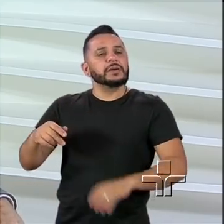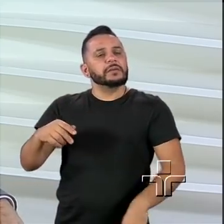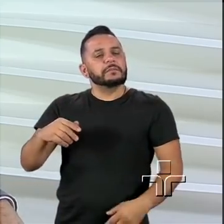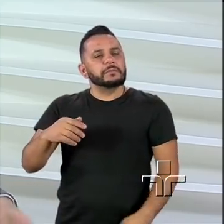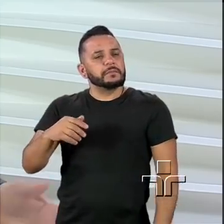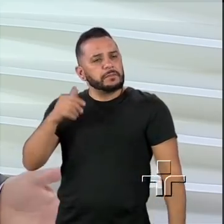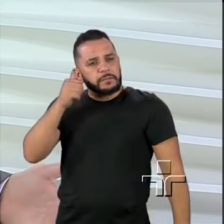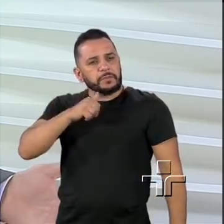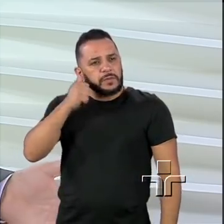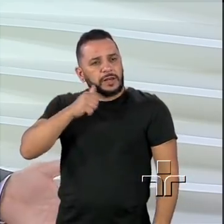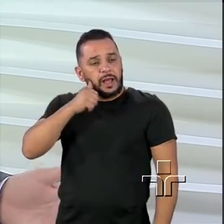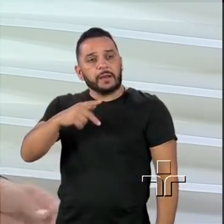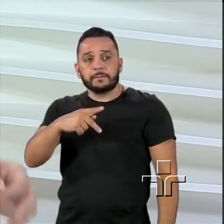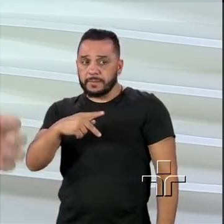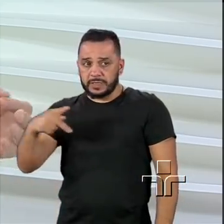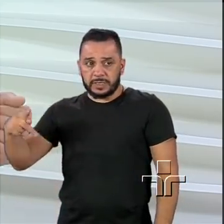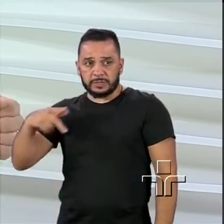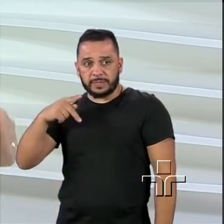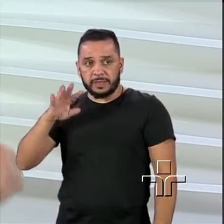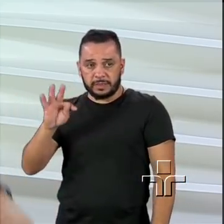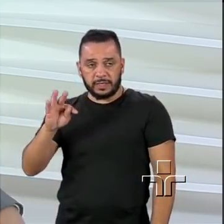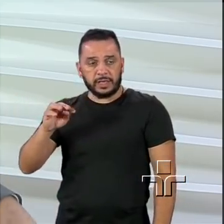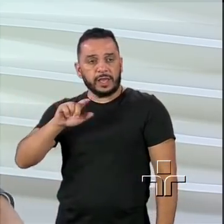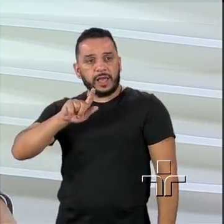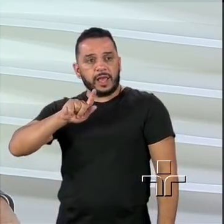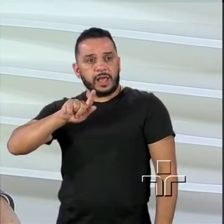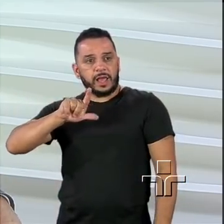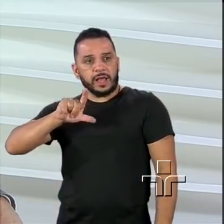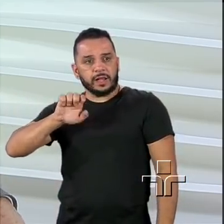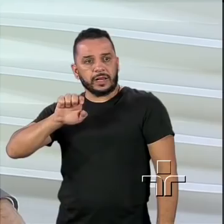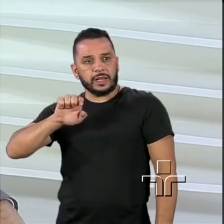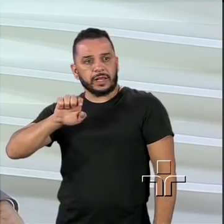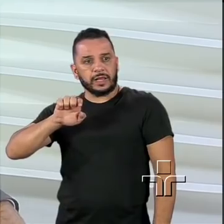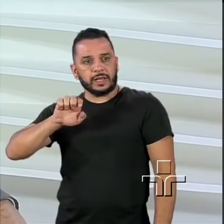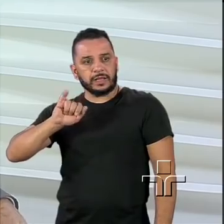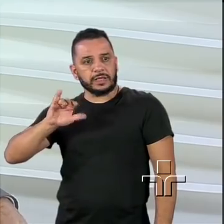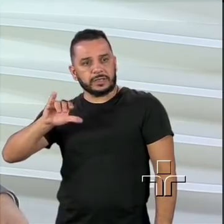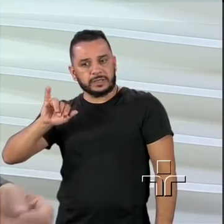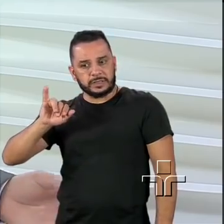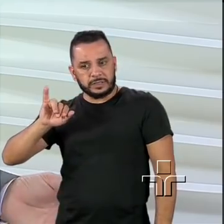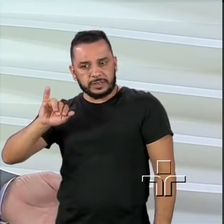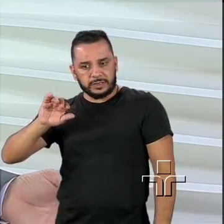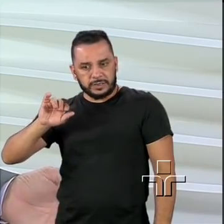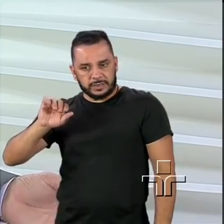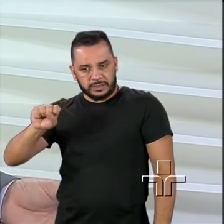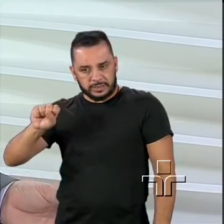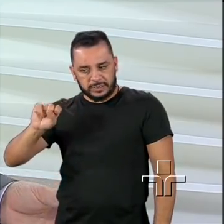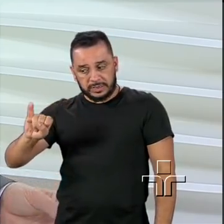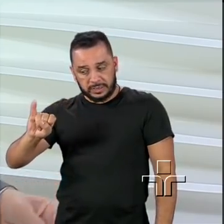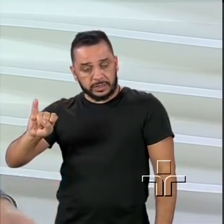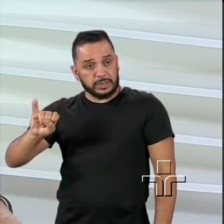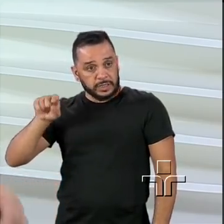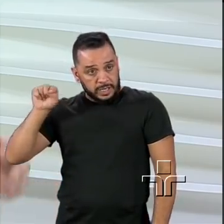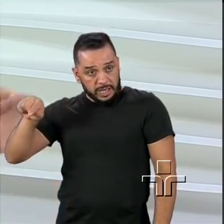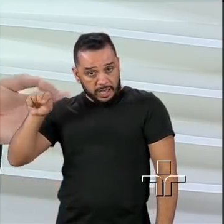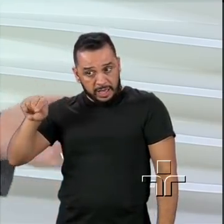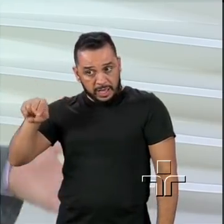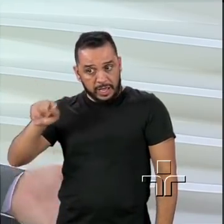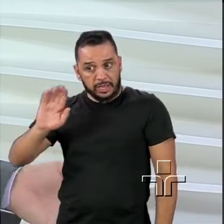presidenta, que acabou, né, de ser inocentada pelo Supremo, ou seja, comprovando, não é,